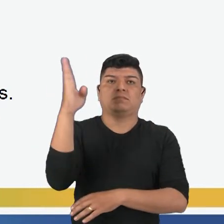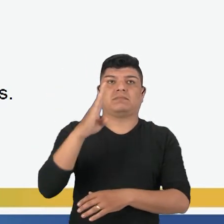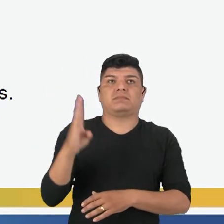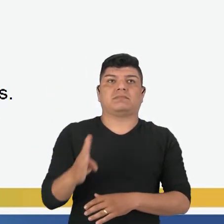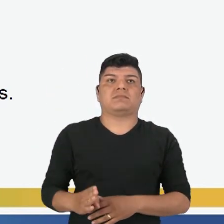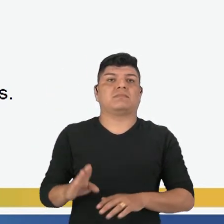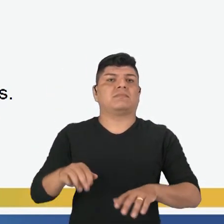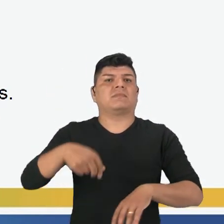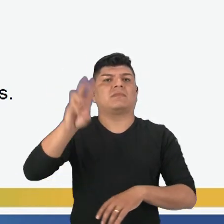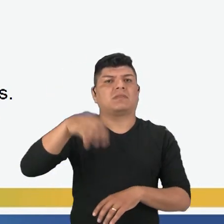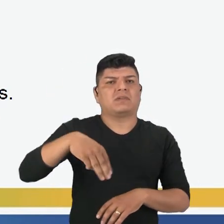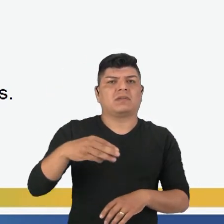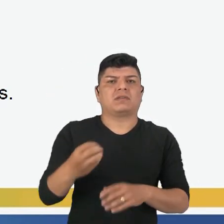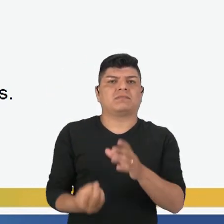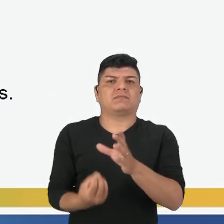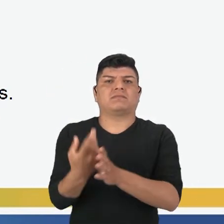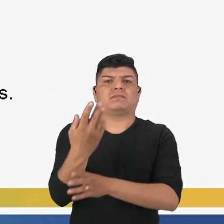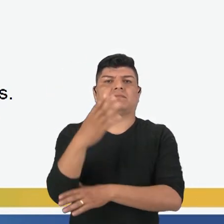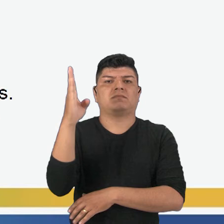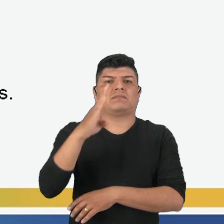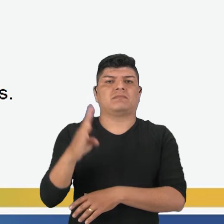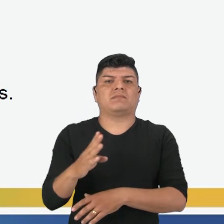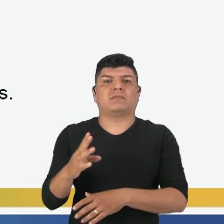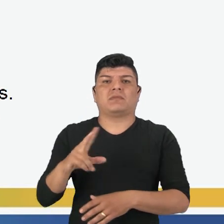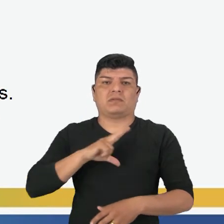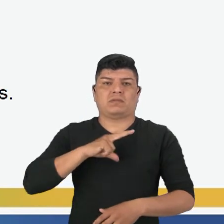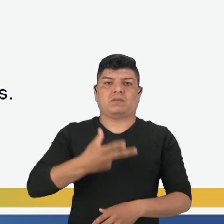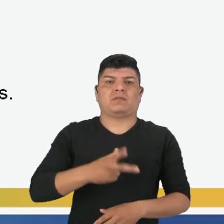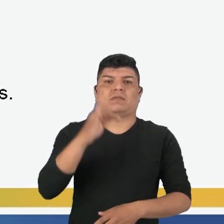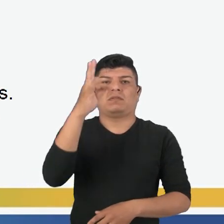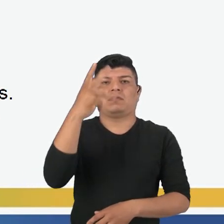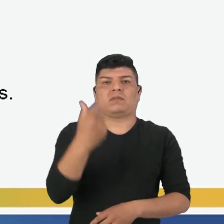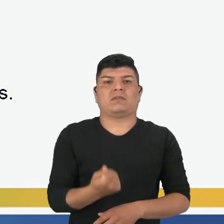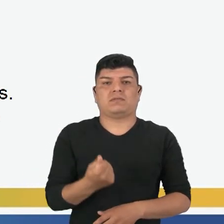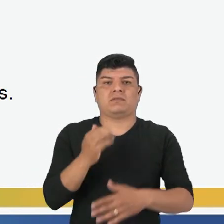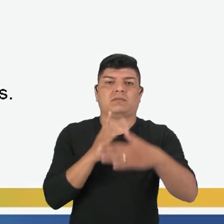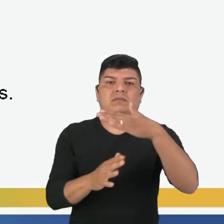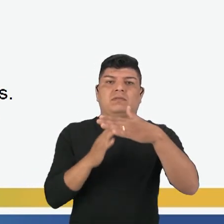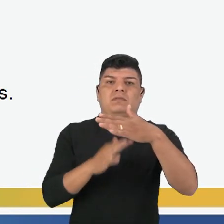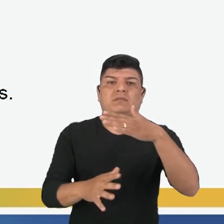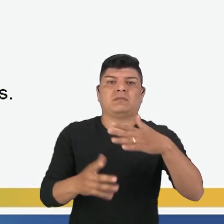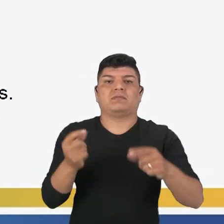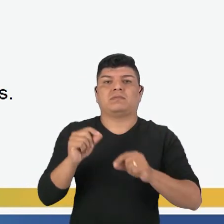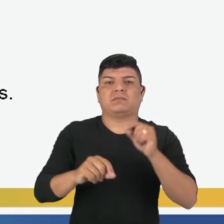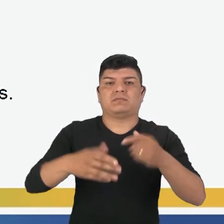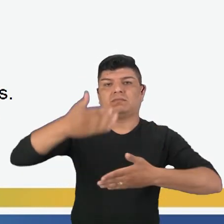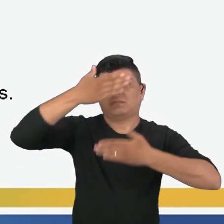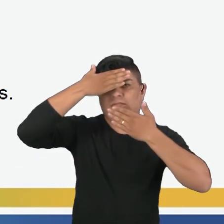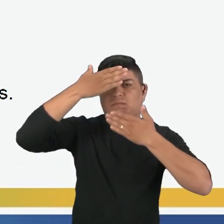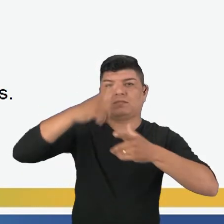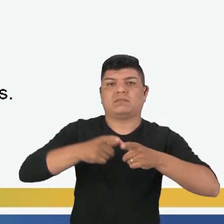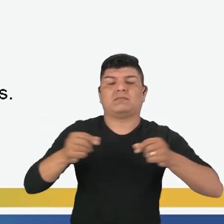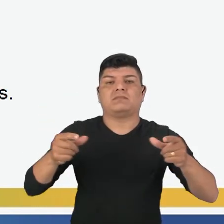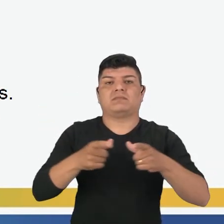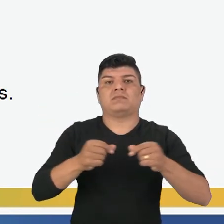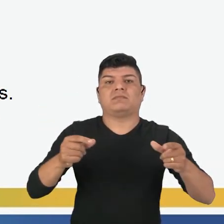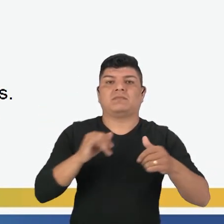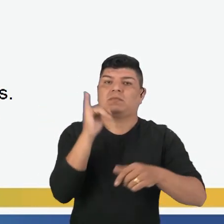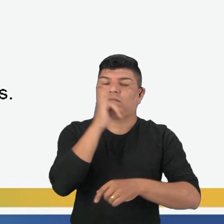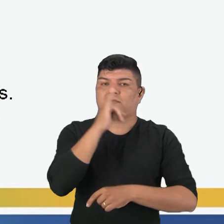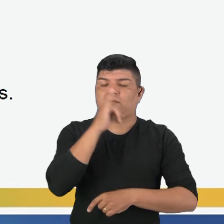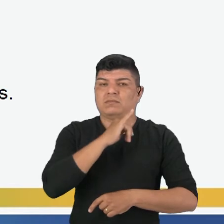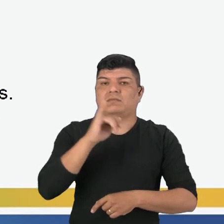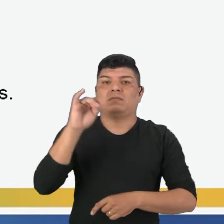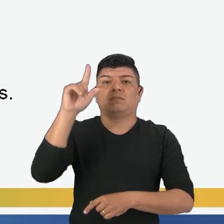nação brasileira? Vamos lá, letra A, portugueses, os africanos e os imigrantes árabes, japoneses, italianos e